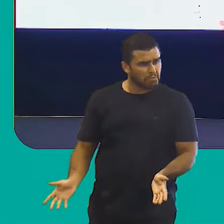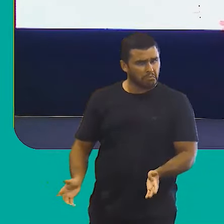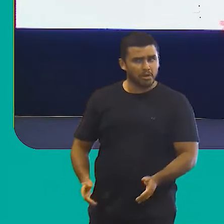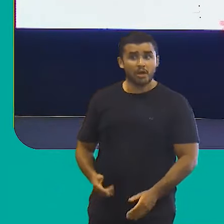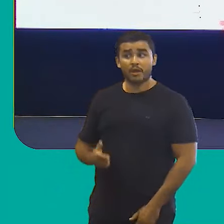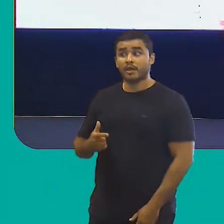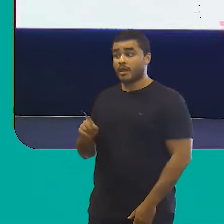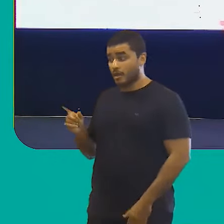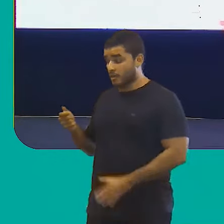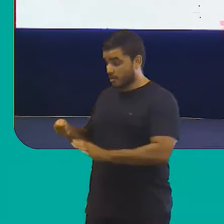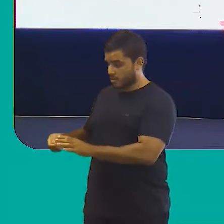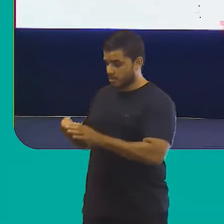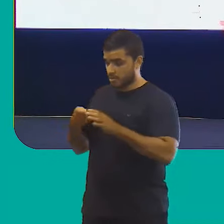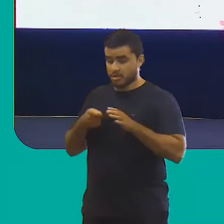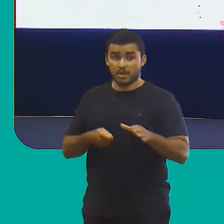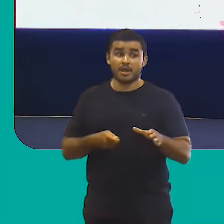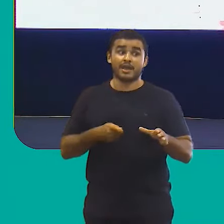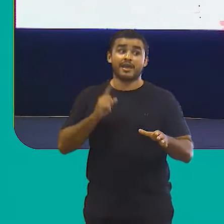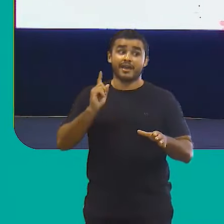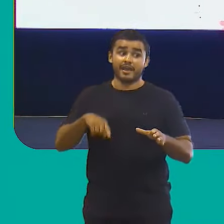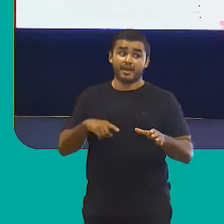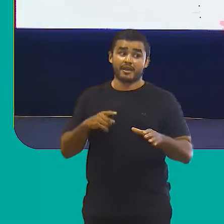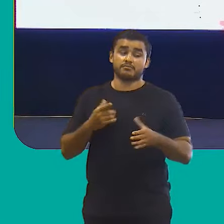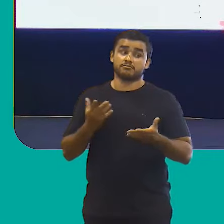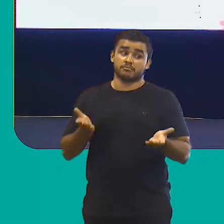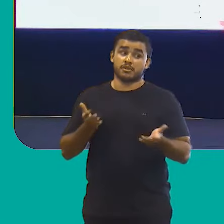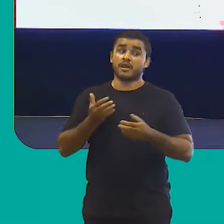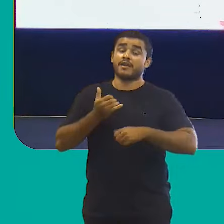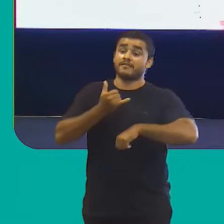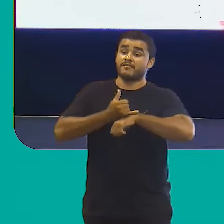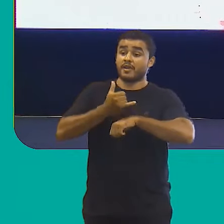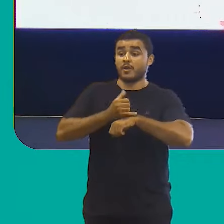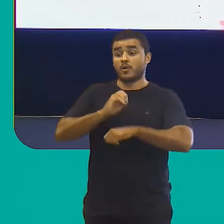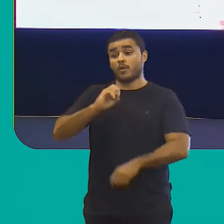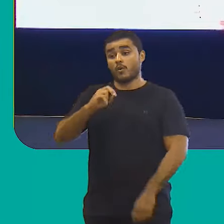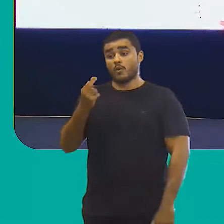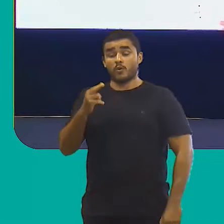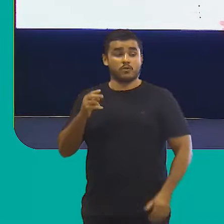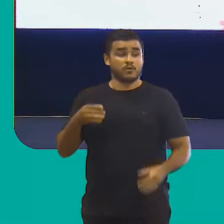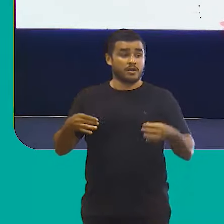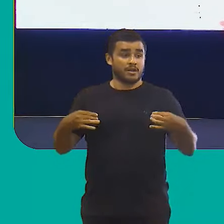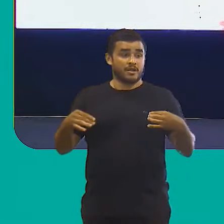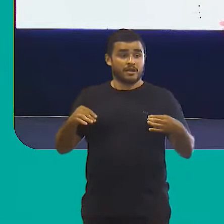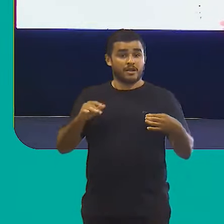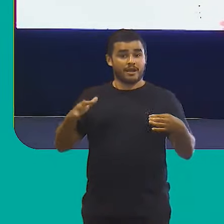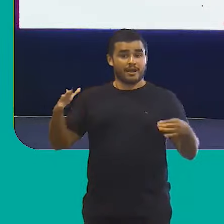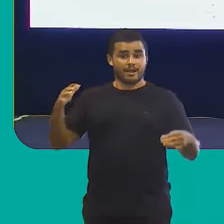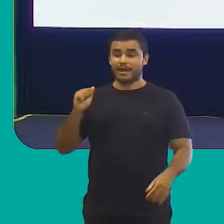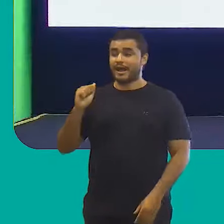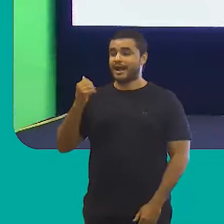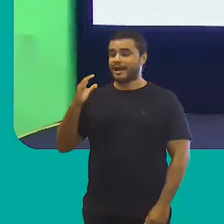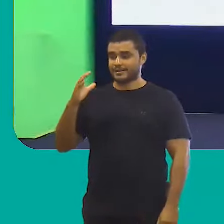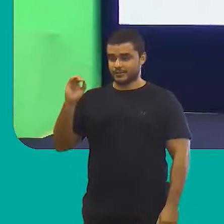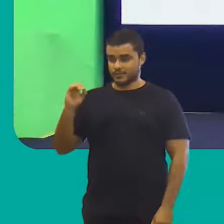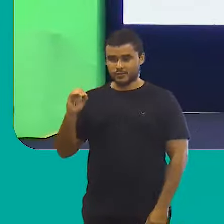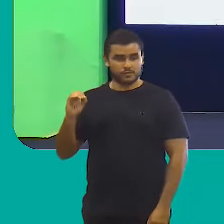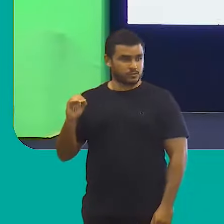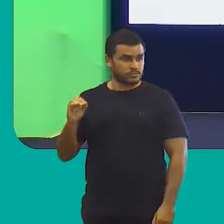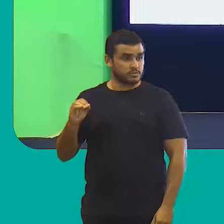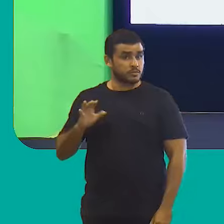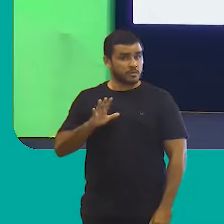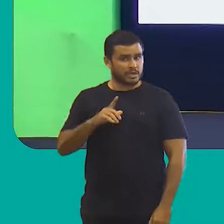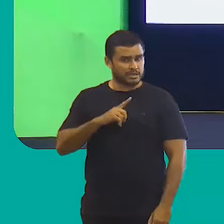panela de ferro ou de aço. Ah, professor, tem a minha de alumínio. Alumínio é condutor, mas o alumínio não